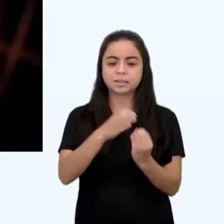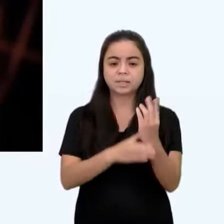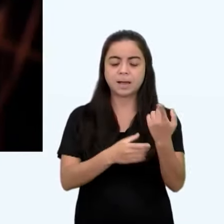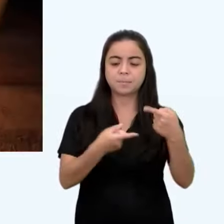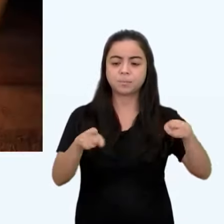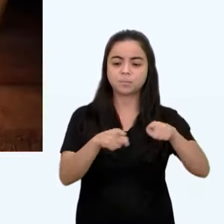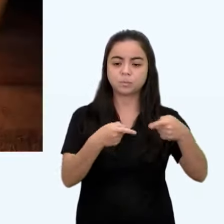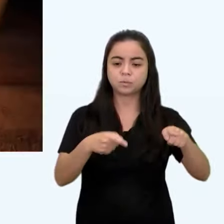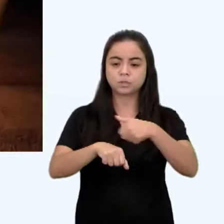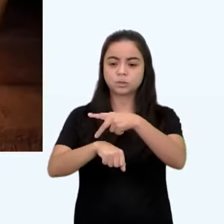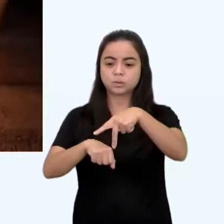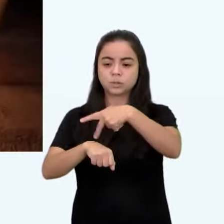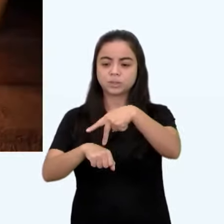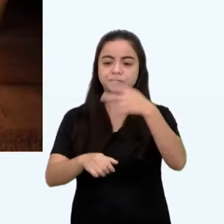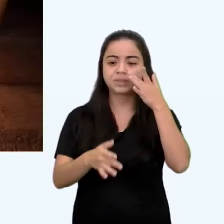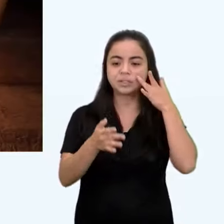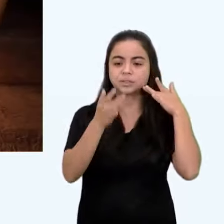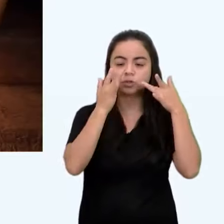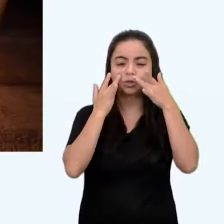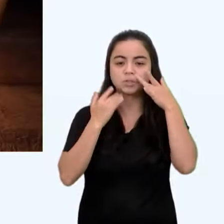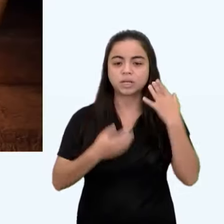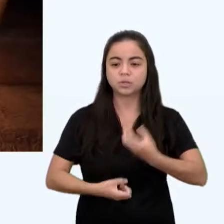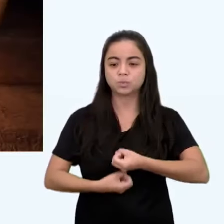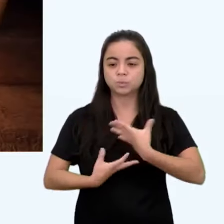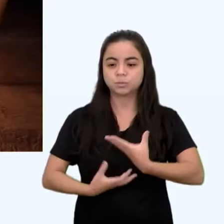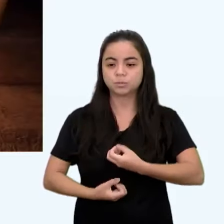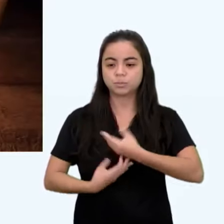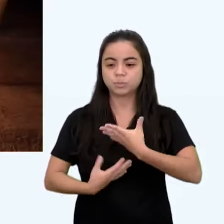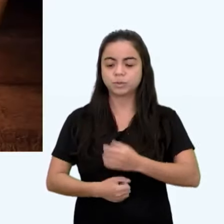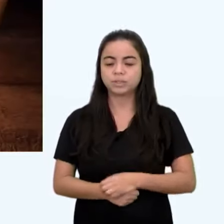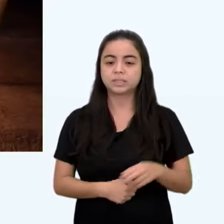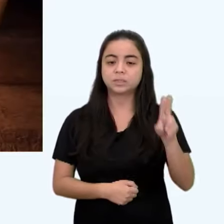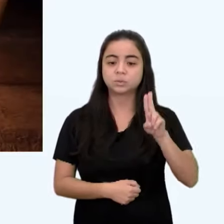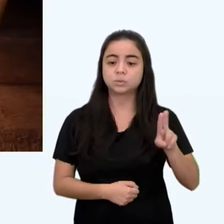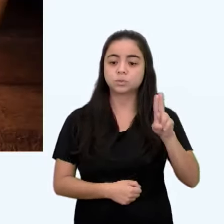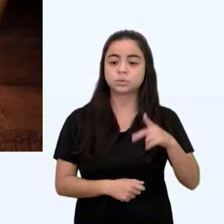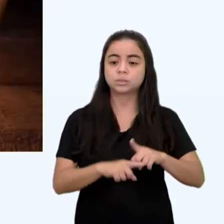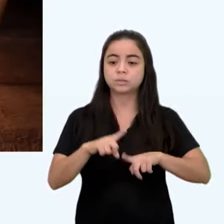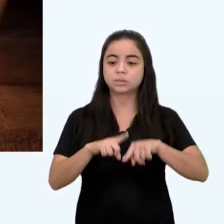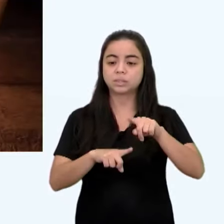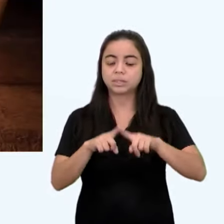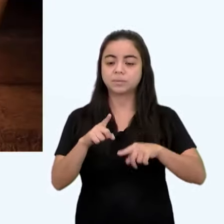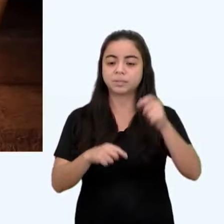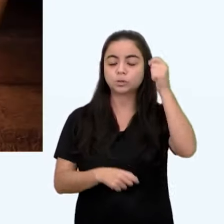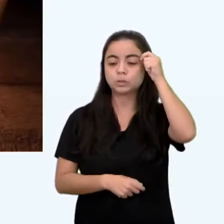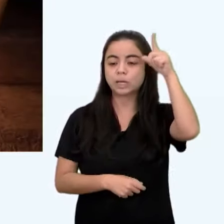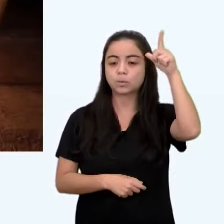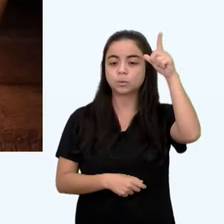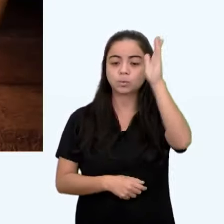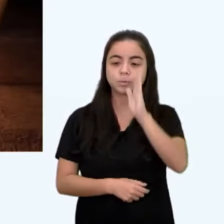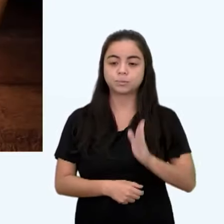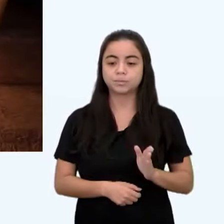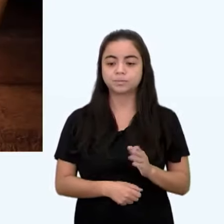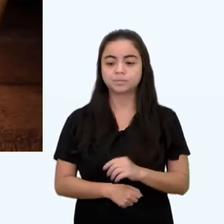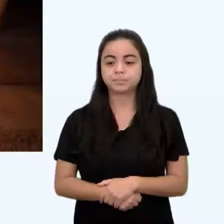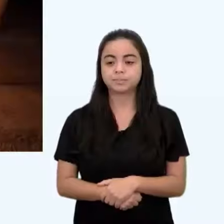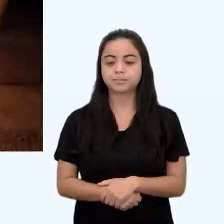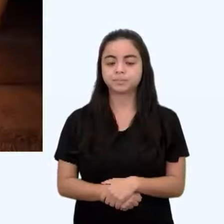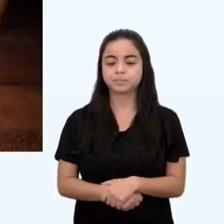músicas, coreografias, cenas teatrais, poesias, usando alguns elementos da cultura popular brasileira.